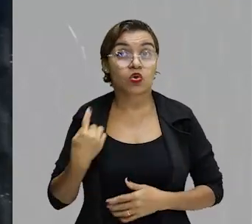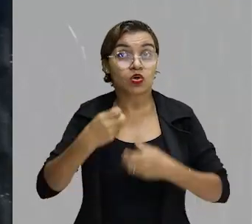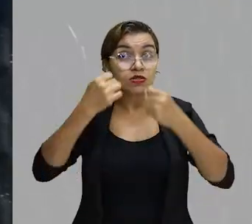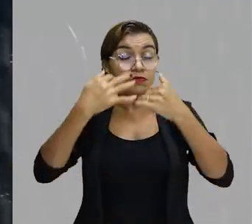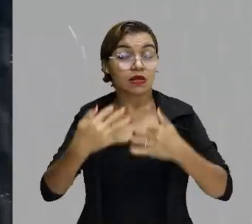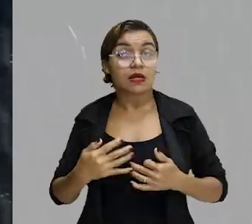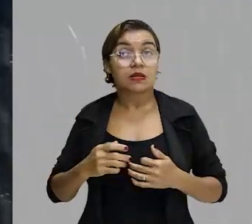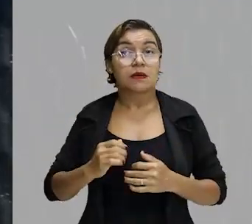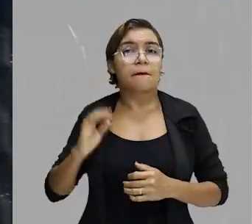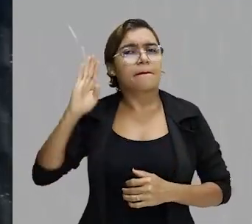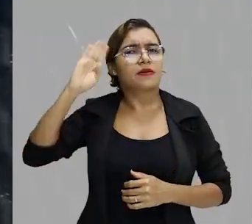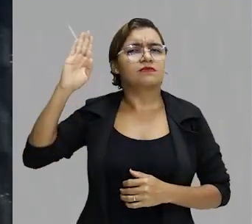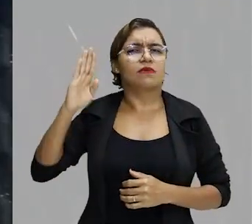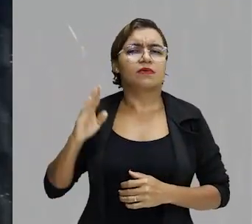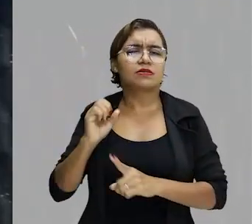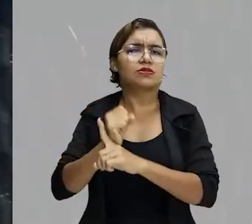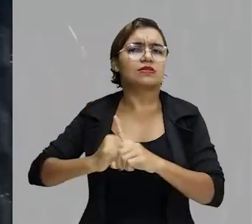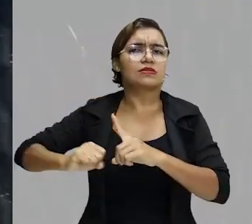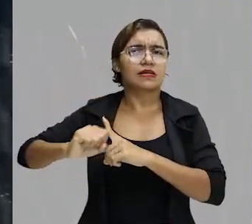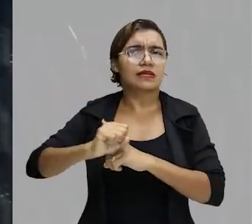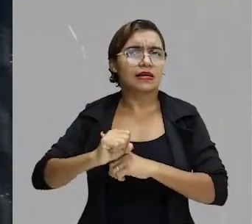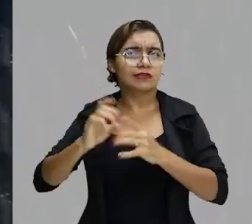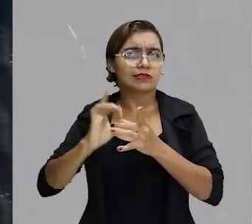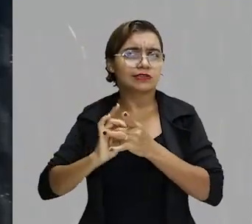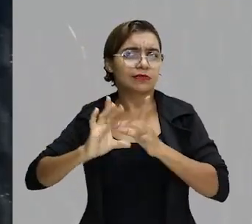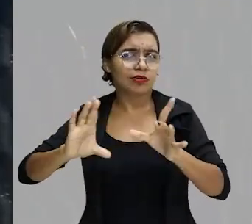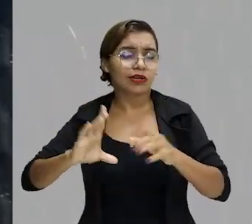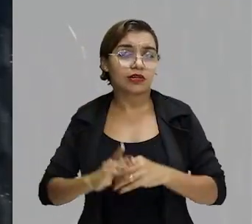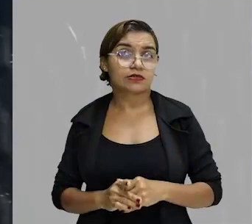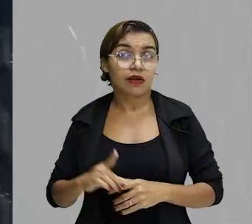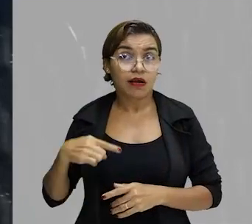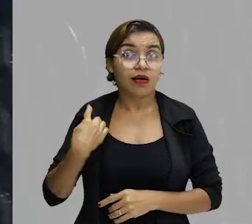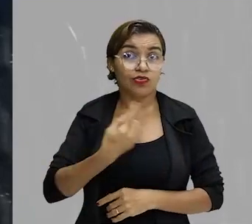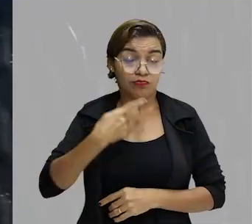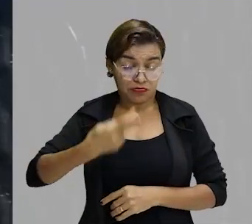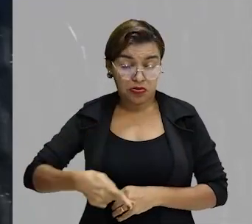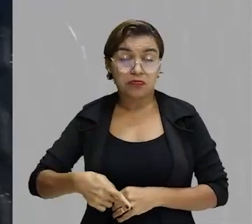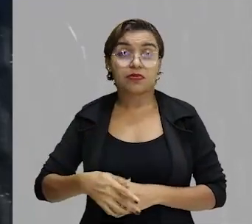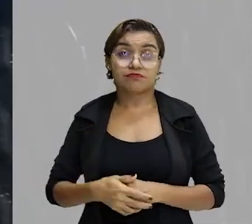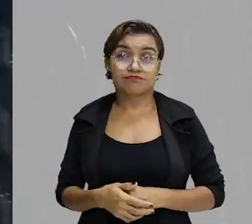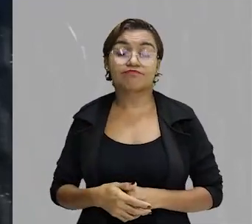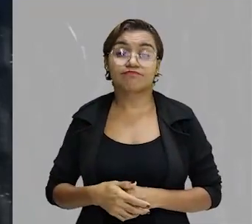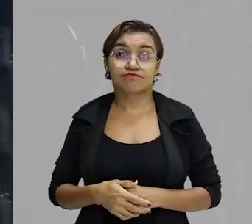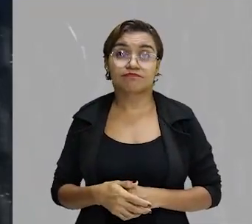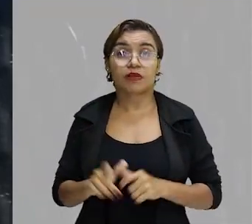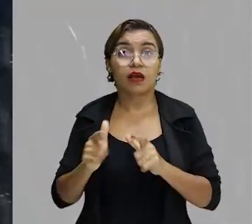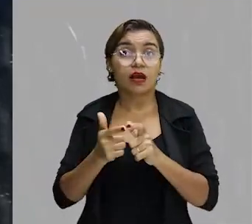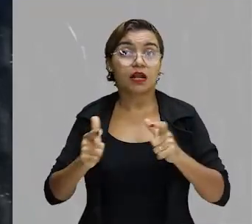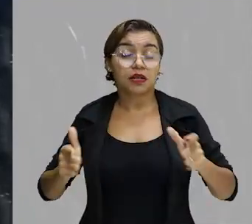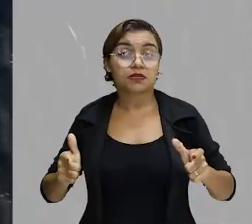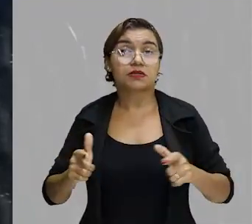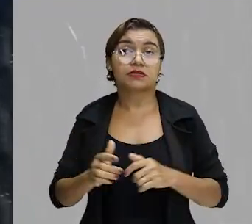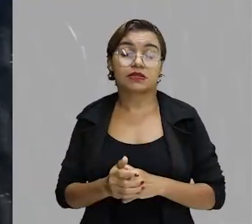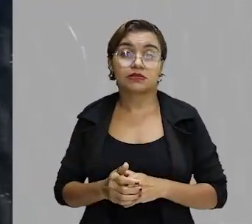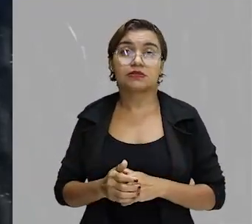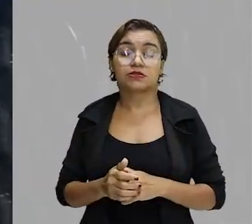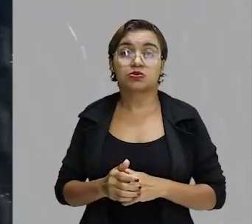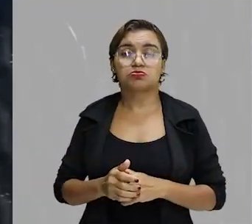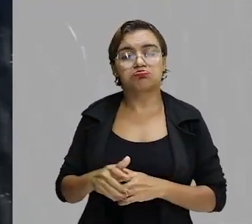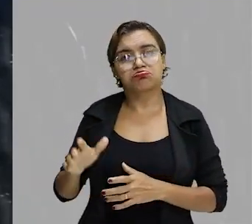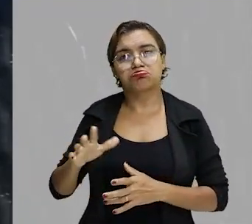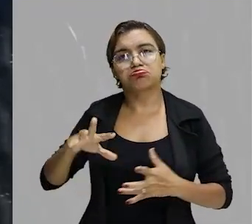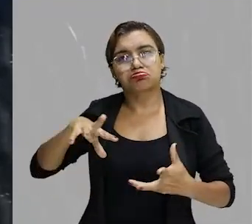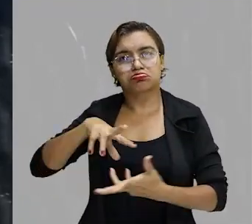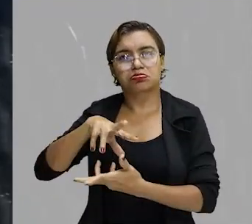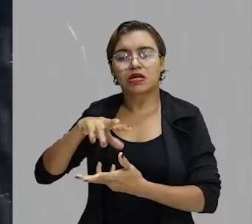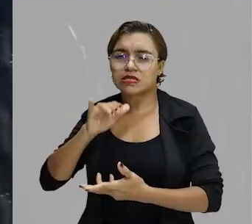aqui principalmente das sociedades democráticas, como é a nossa, como é grande parte hoje do Ocidente. Por